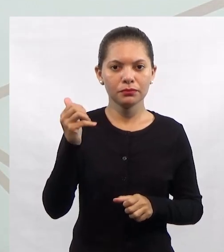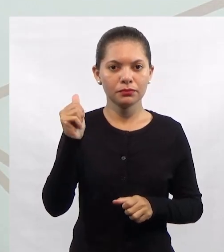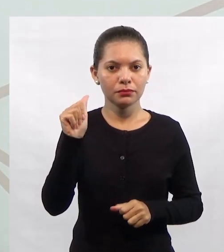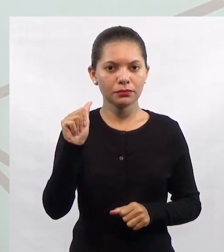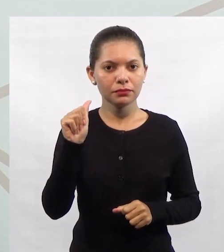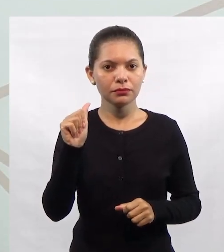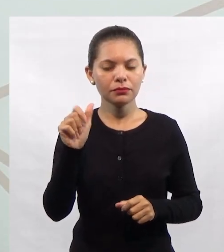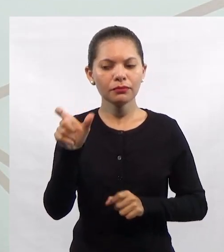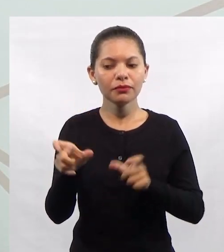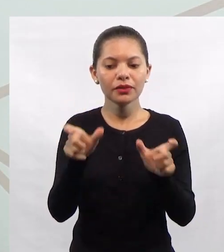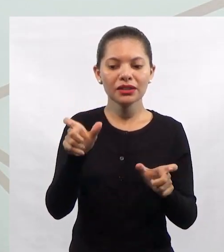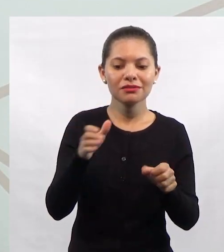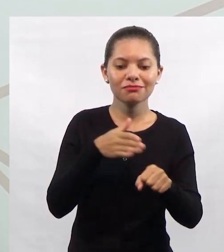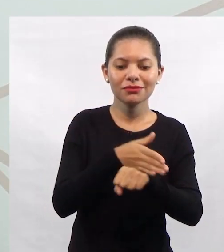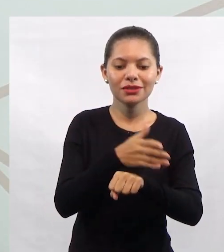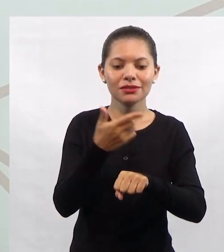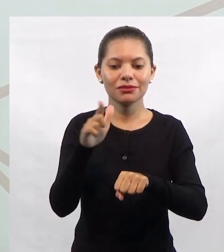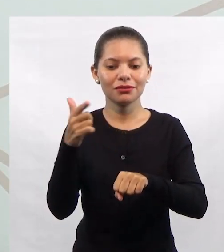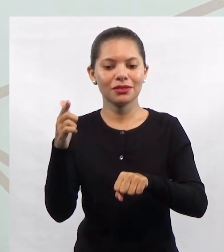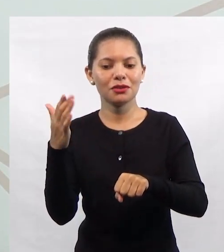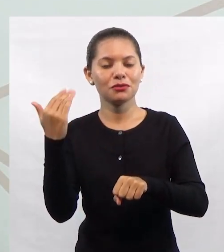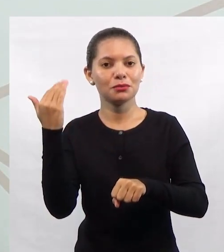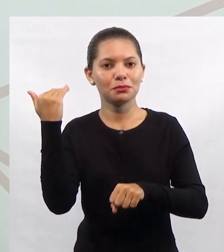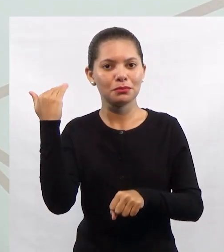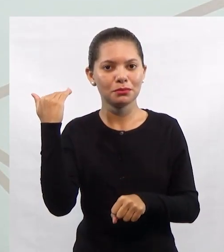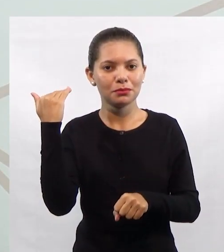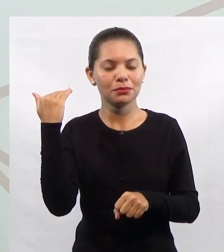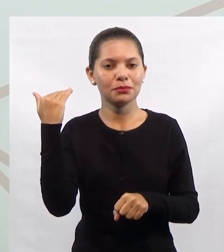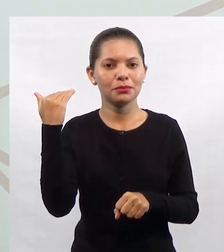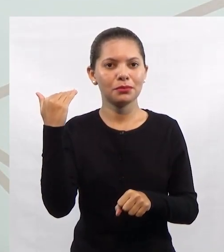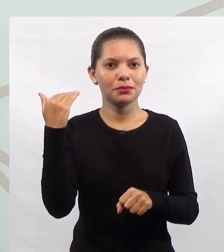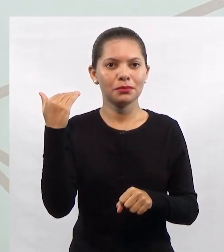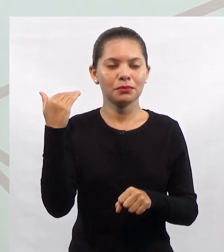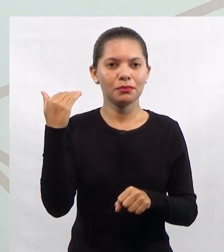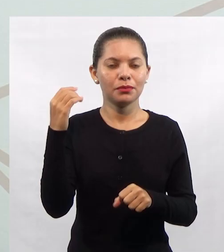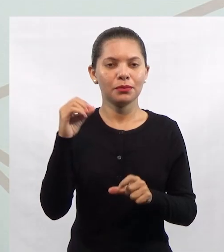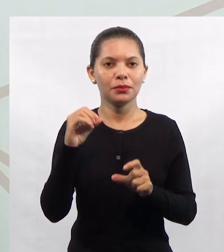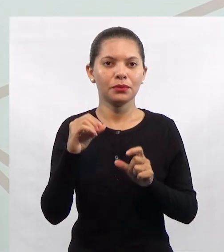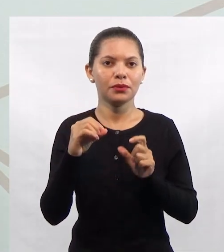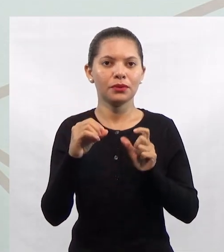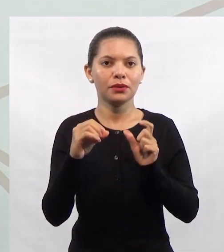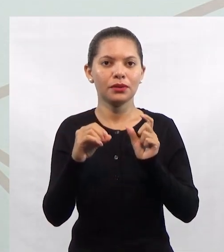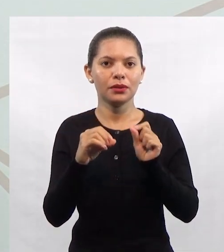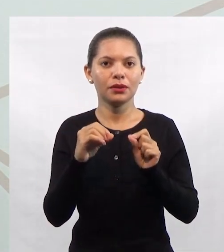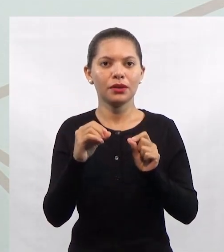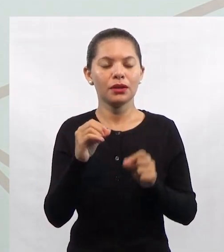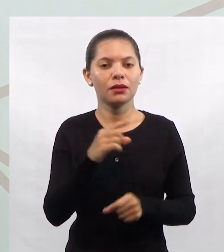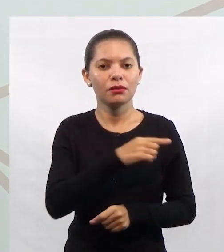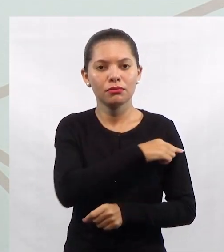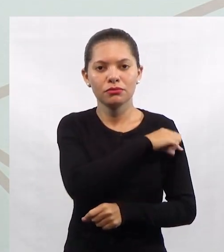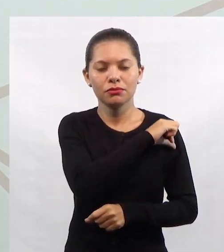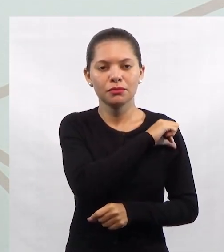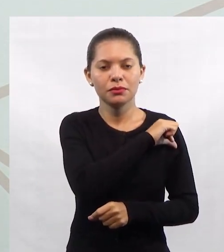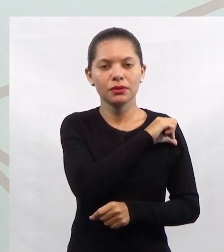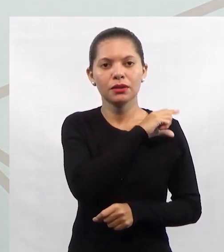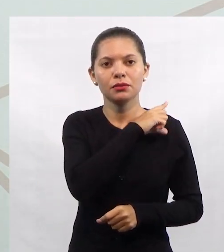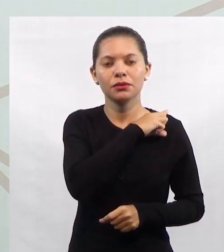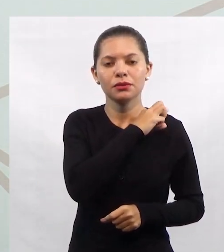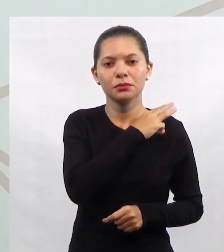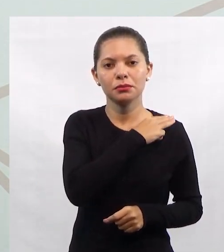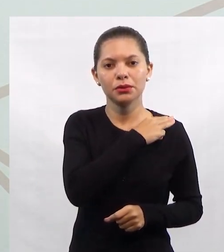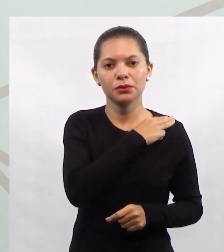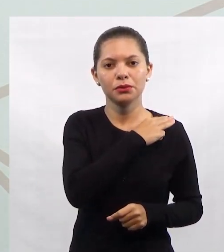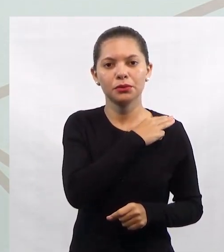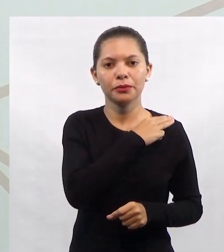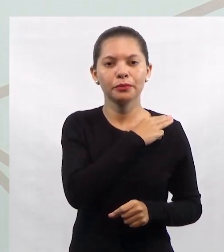tiveram acesso a nenhuma dessas etapas do ensino, a nenhuma dessas, nem da educação do ensino fundamental, nem do ensino médio. E